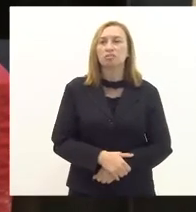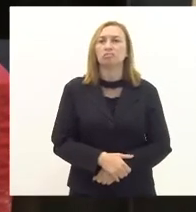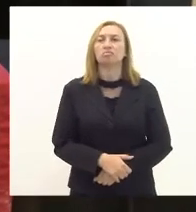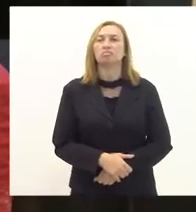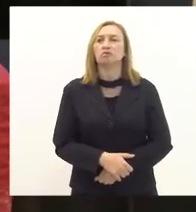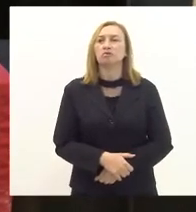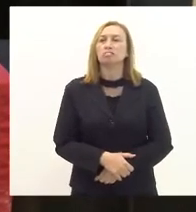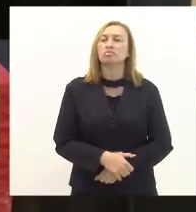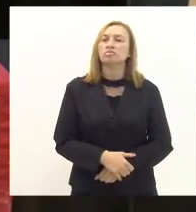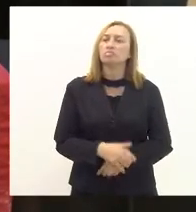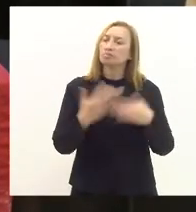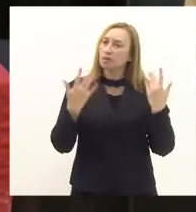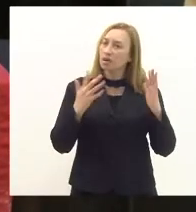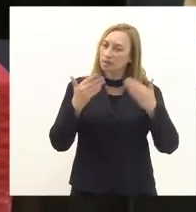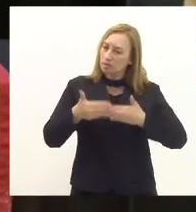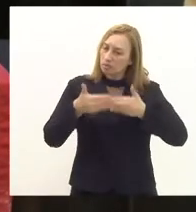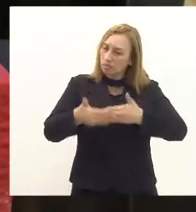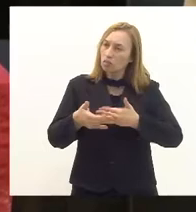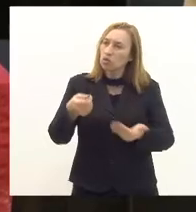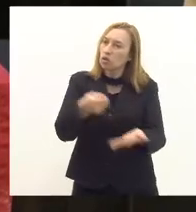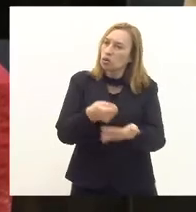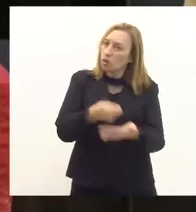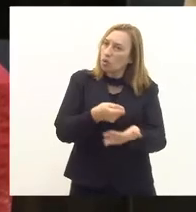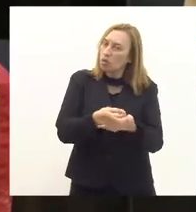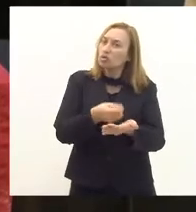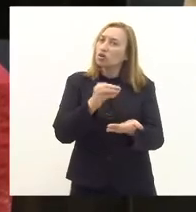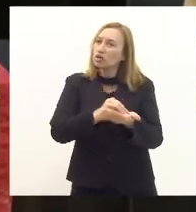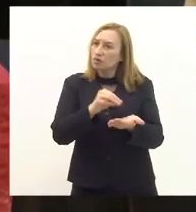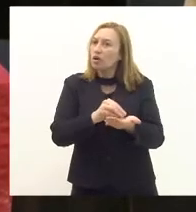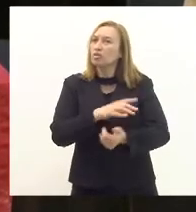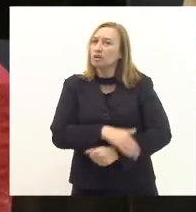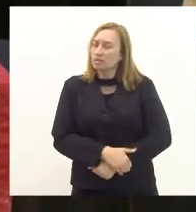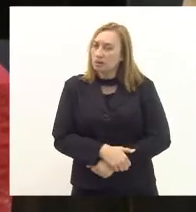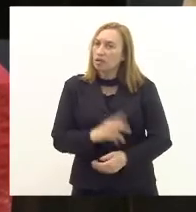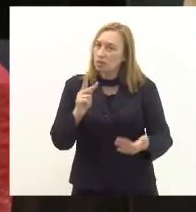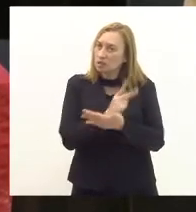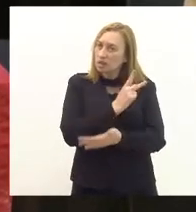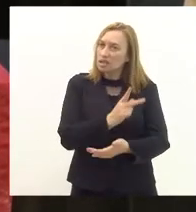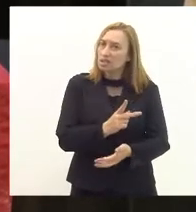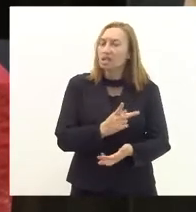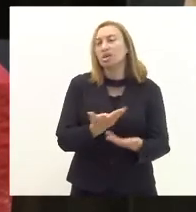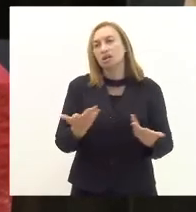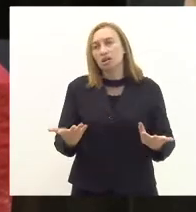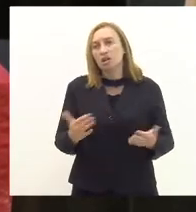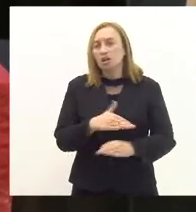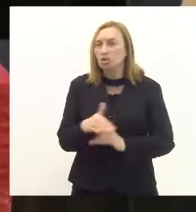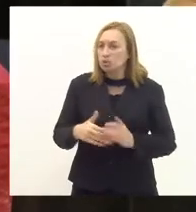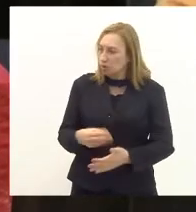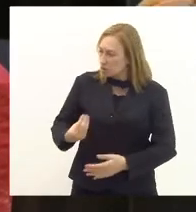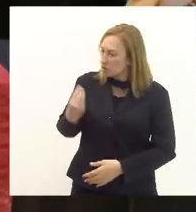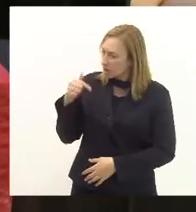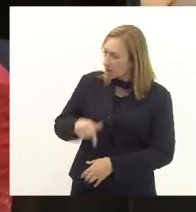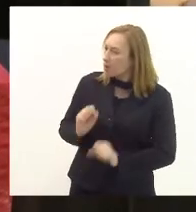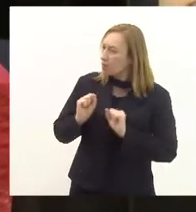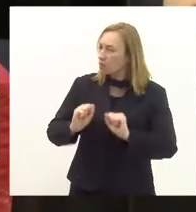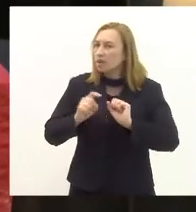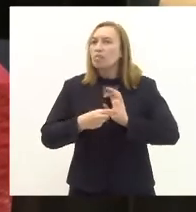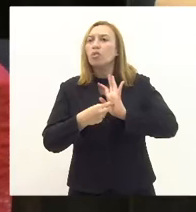saudamos o avanço e cobramos aquilo que não anda. E, naturalmente, as autoridades aqui vão poder